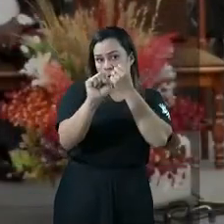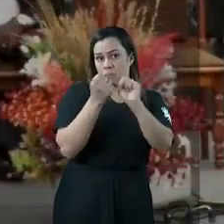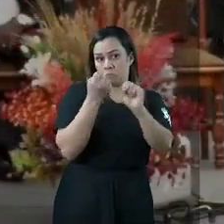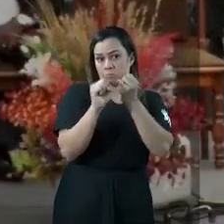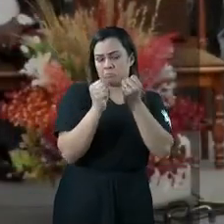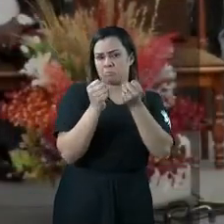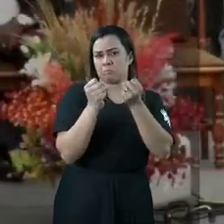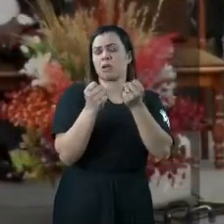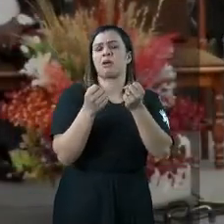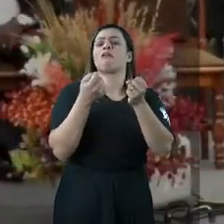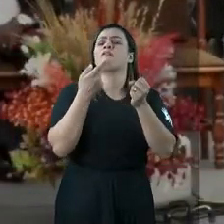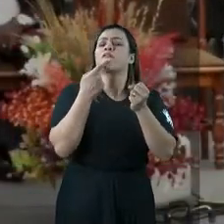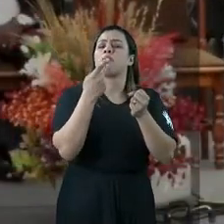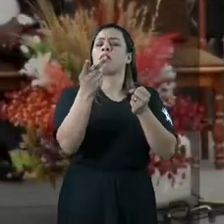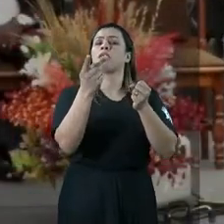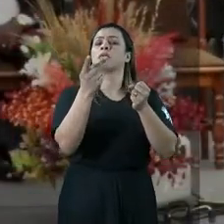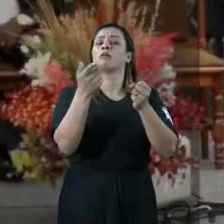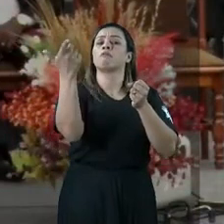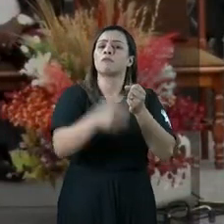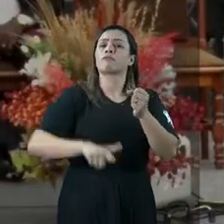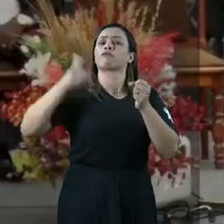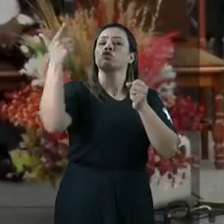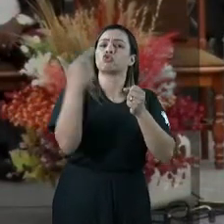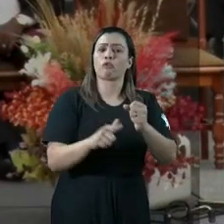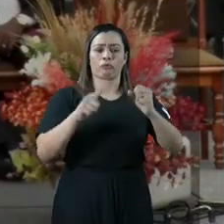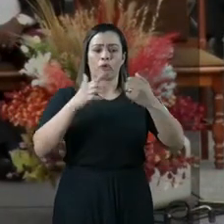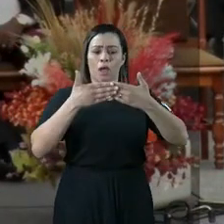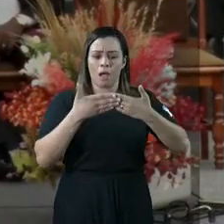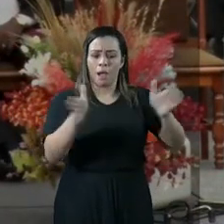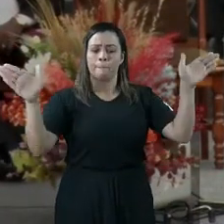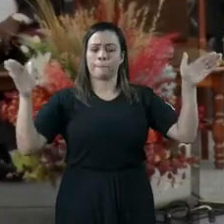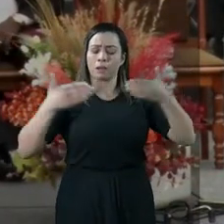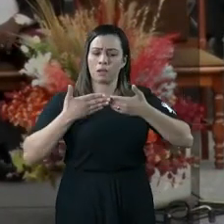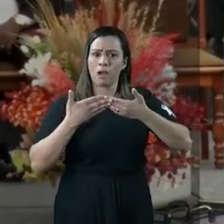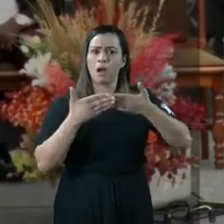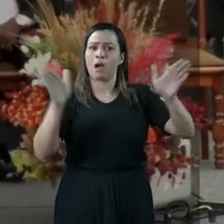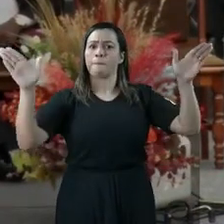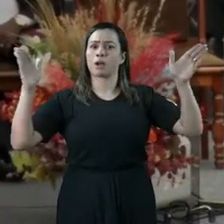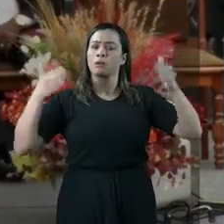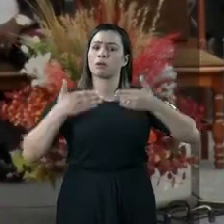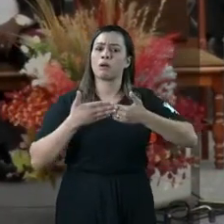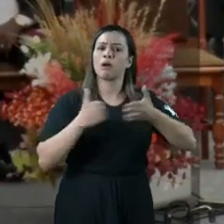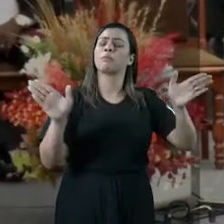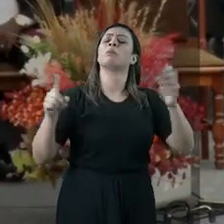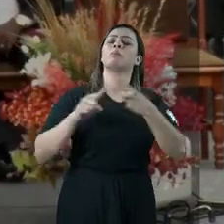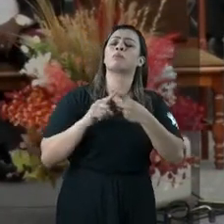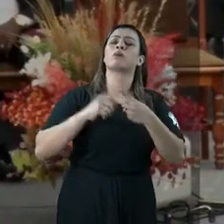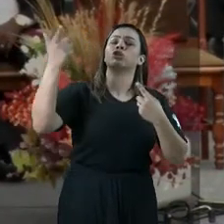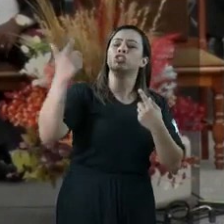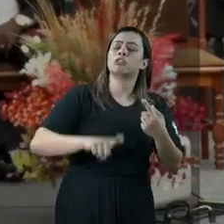aparece "abram os portais para que entre o Rei da Glória"? Isso aqui é um salmo